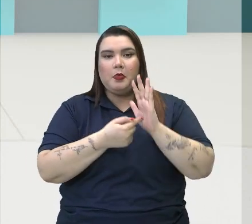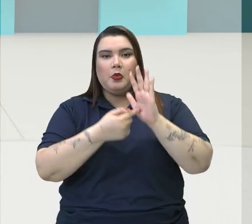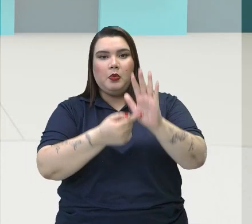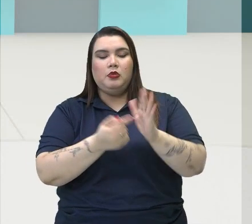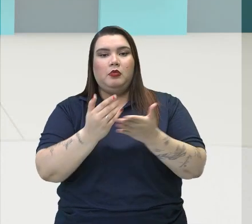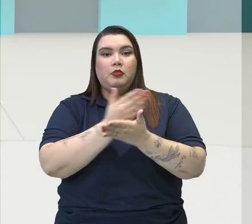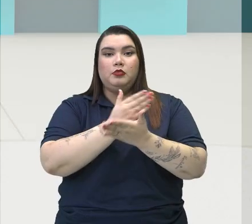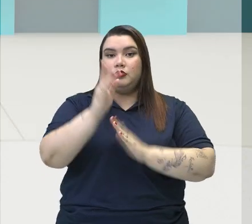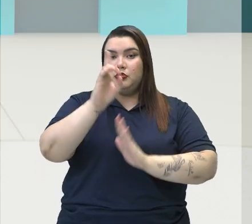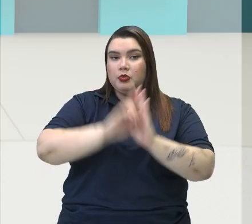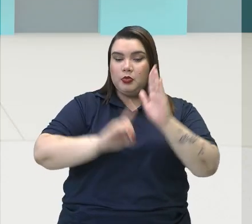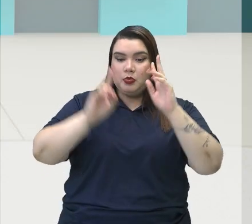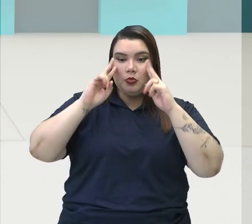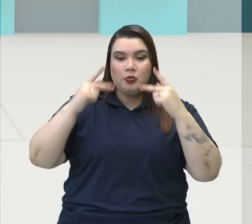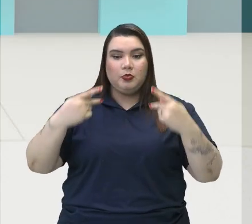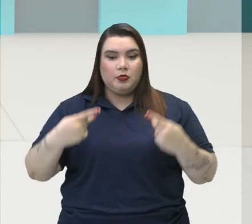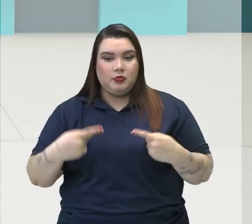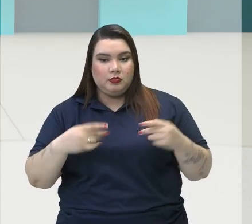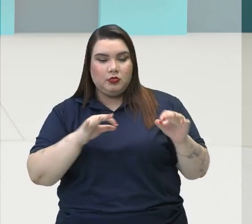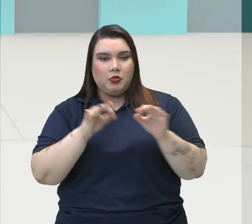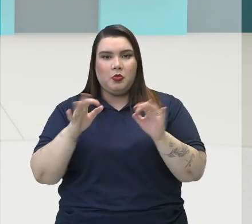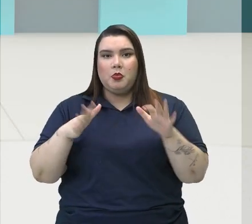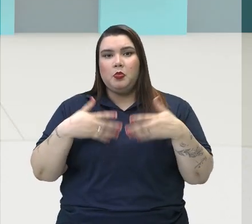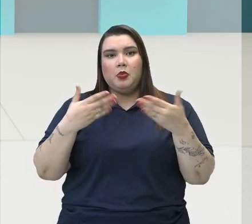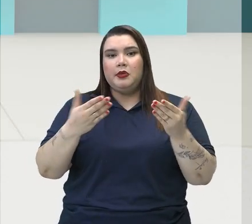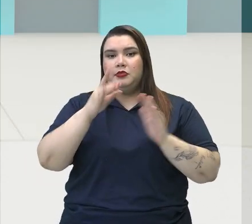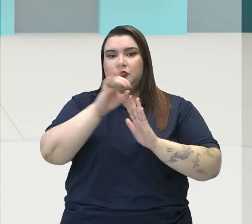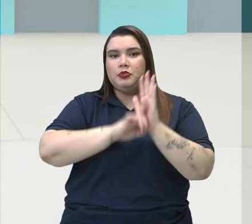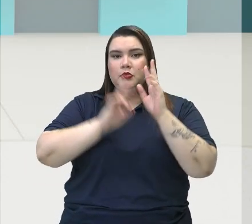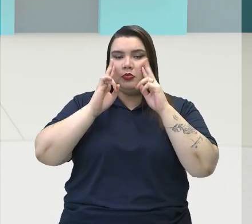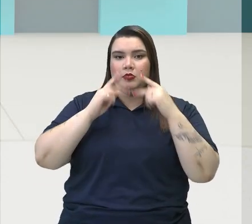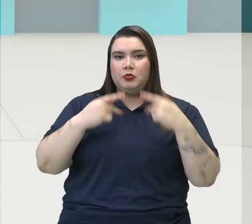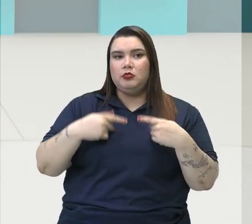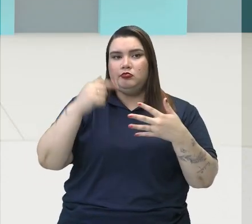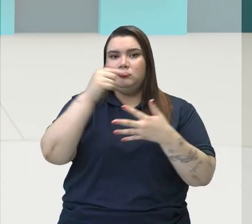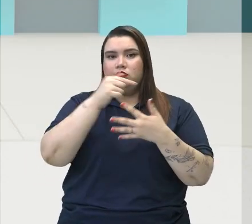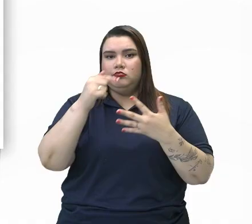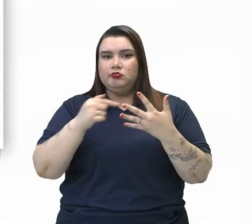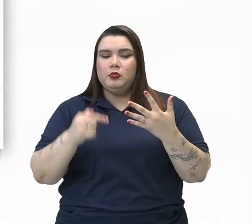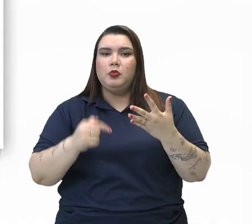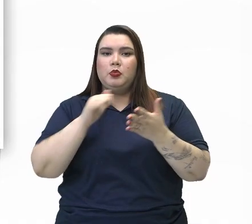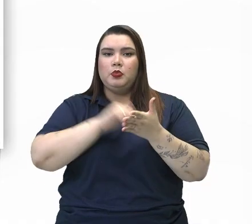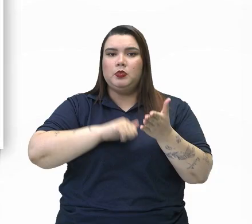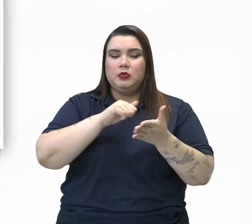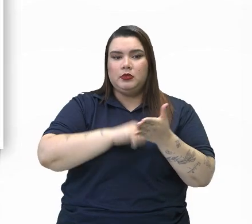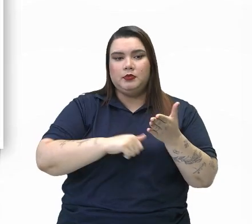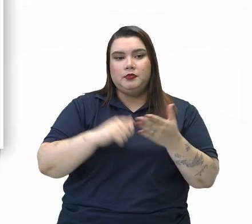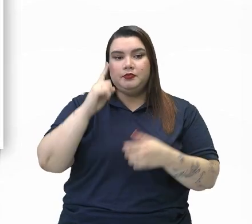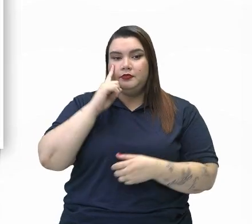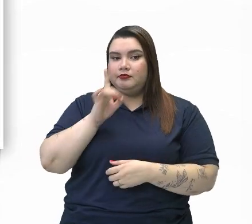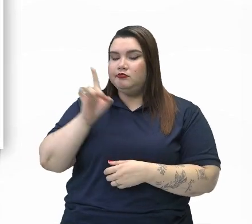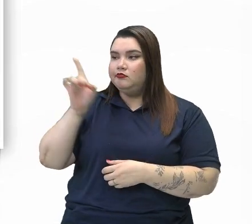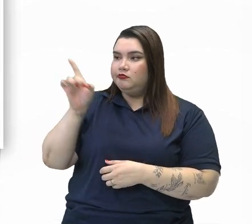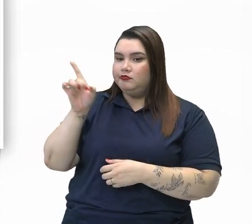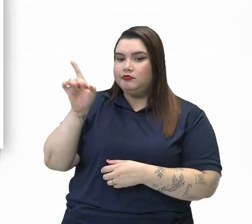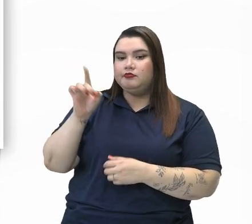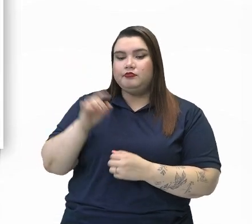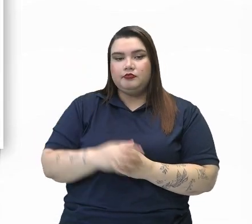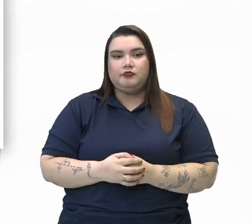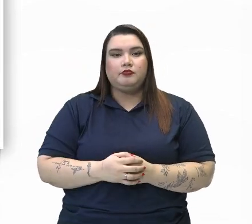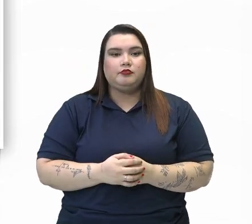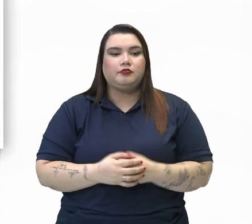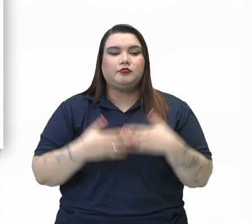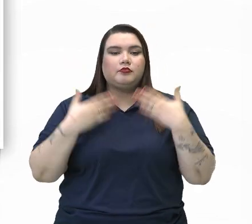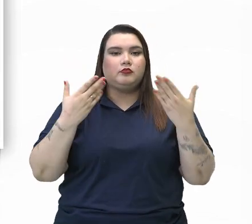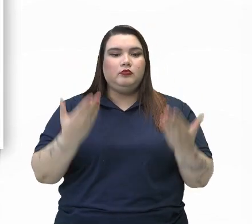dos direitos humanos. Vamos ver quais são os direitos humanos e pelos quais ele também lutava, olha só. Então, dentre os